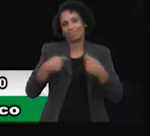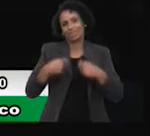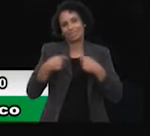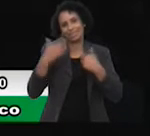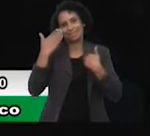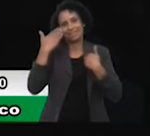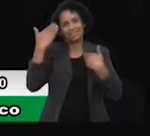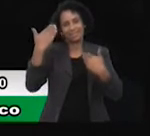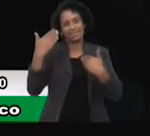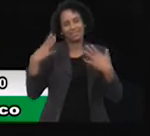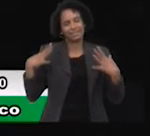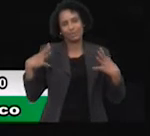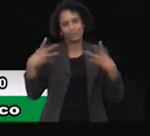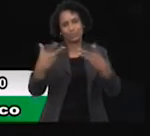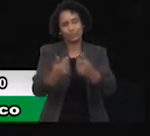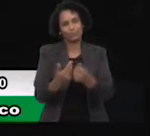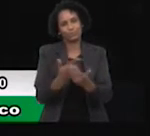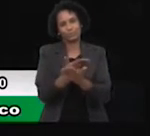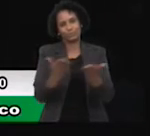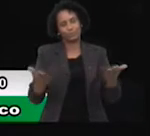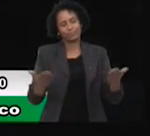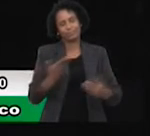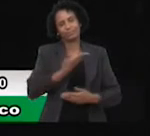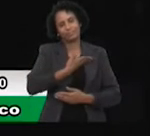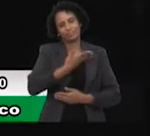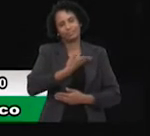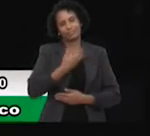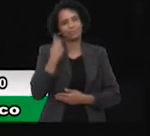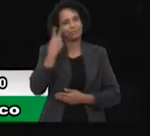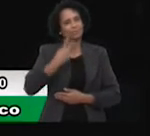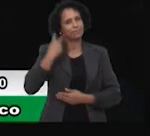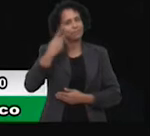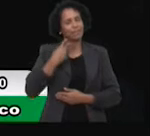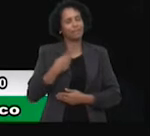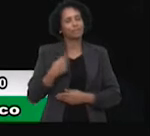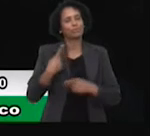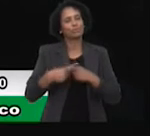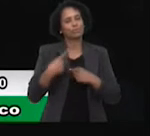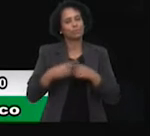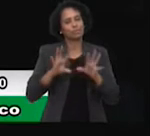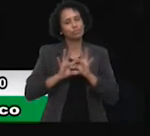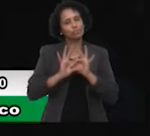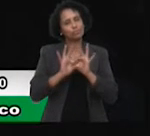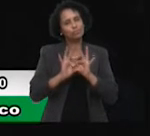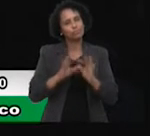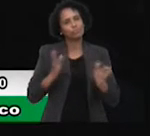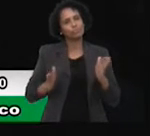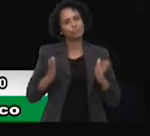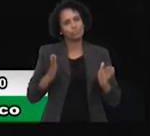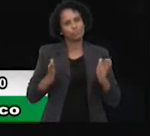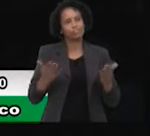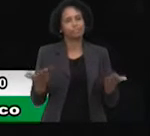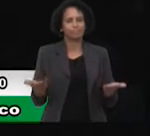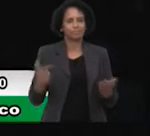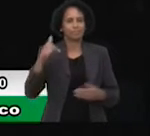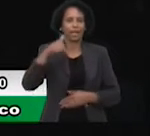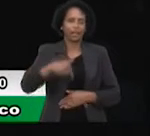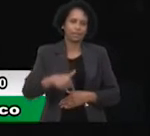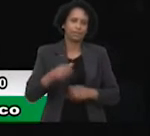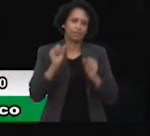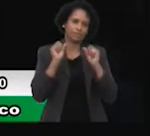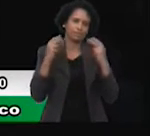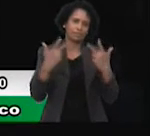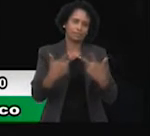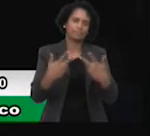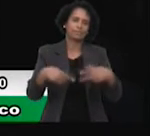agradecer a todos os colegas vereadores por esse período que passamos juntos aqui na casa. Eu quero